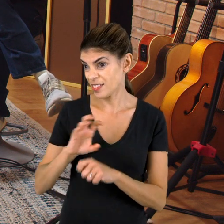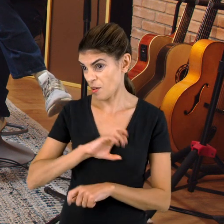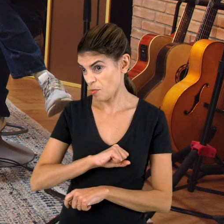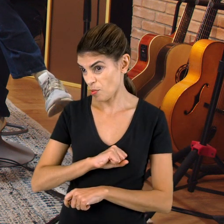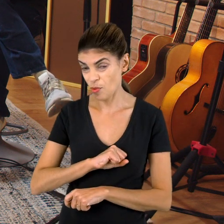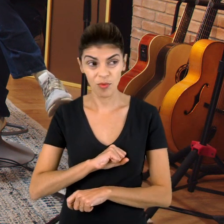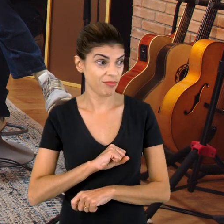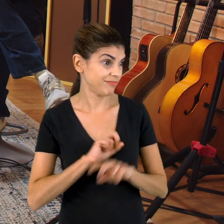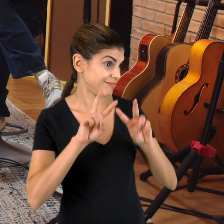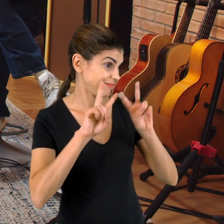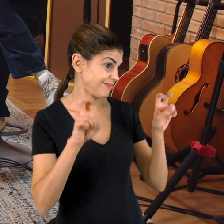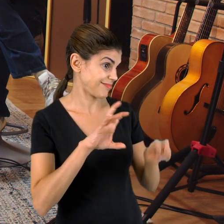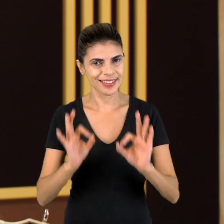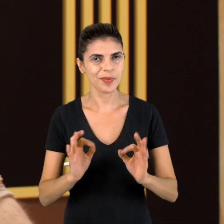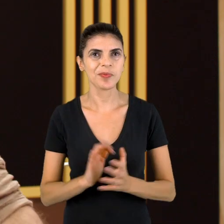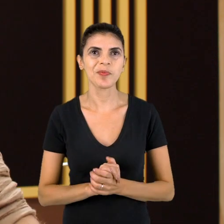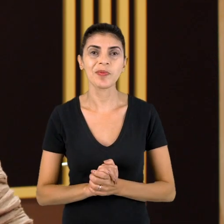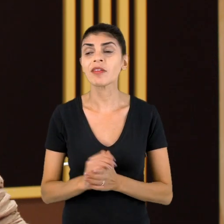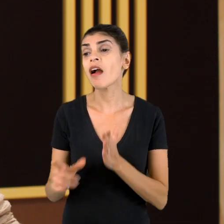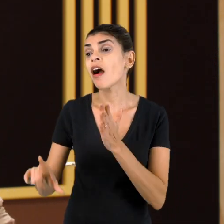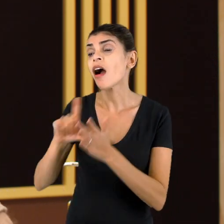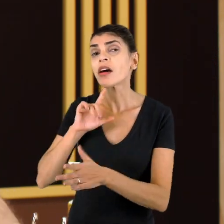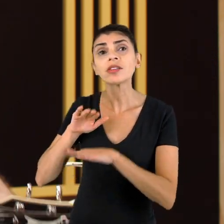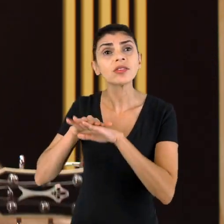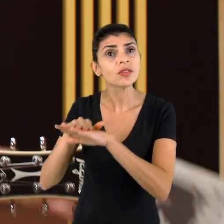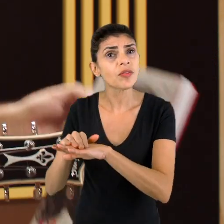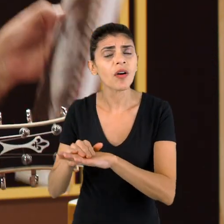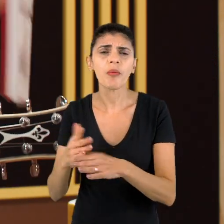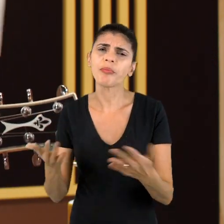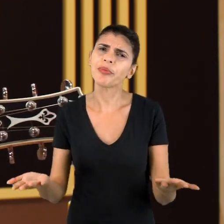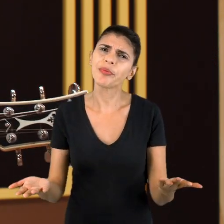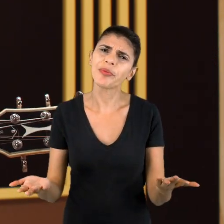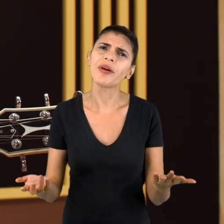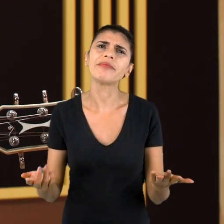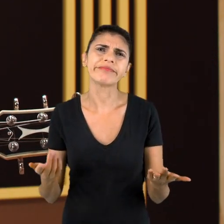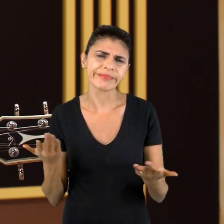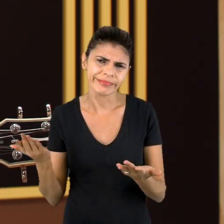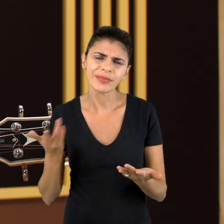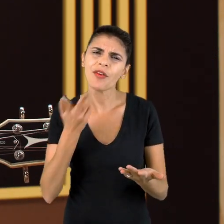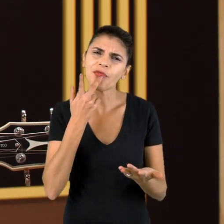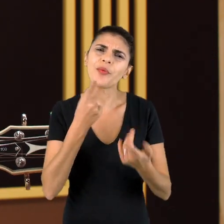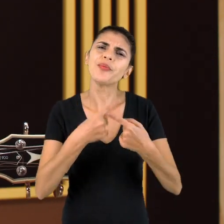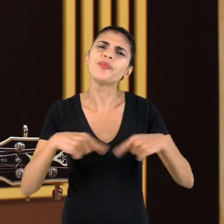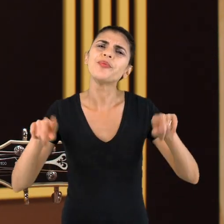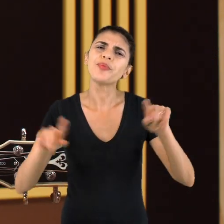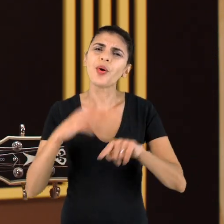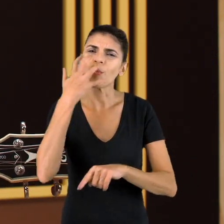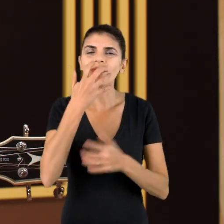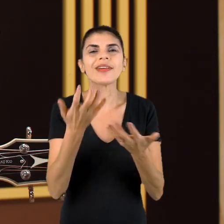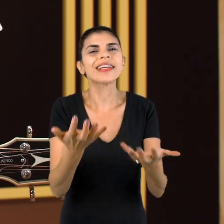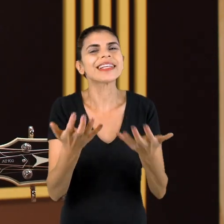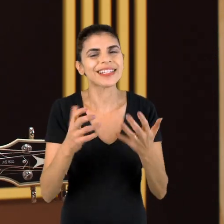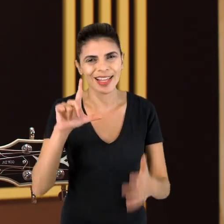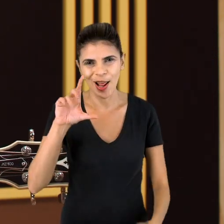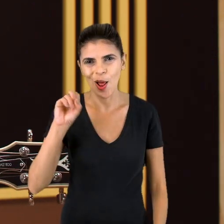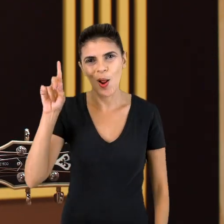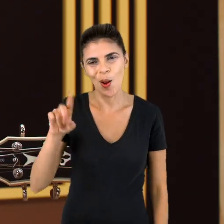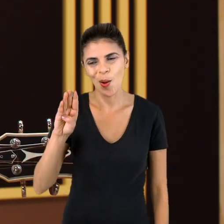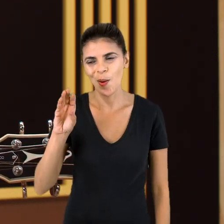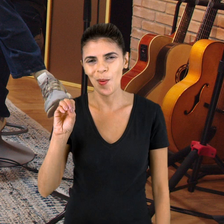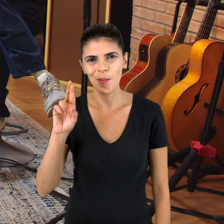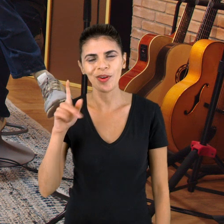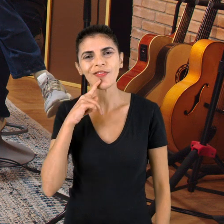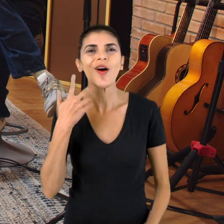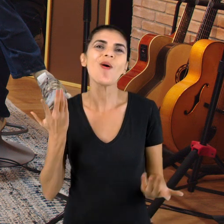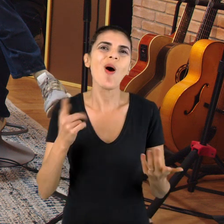Quem sabe o que quer dizer amor. Quem sabe o que quer dizer amor. Ah, peraí, antes eu queria falar o seguinte. Pô... O Lô falou que músicas que ele queria